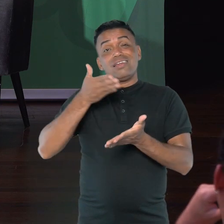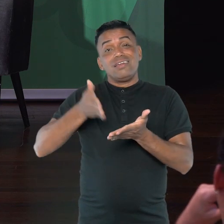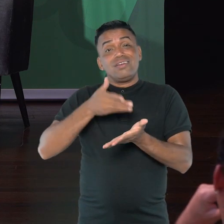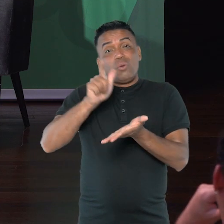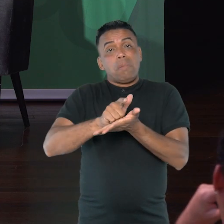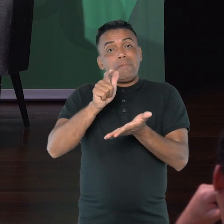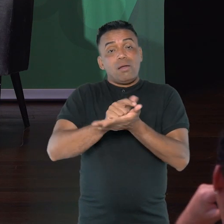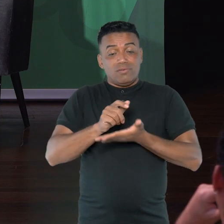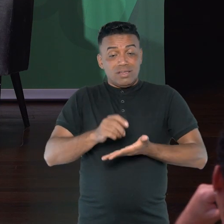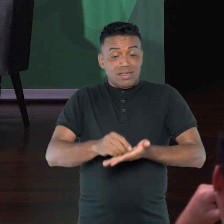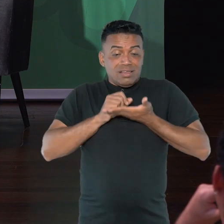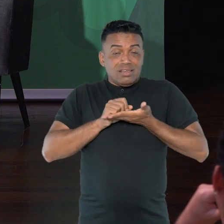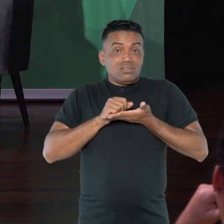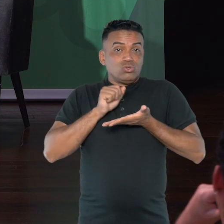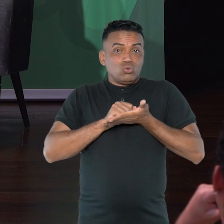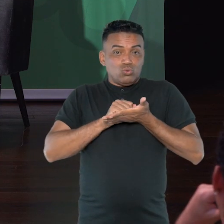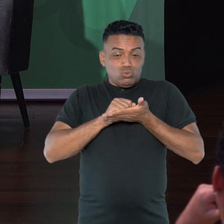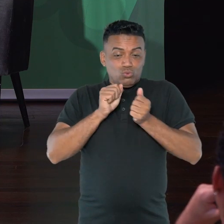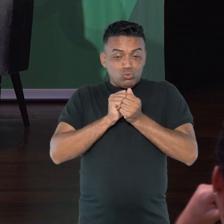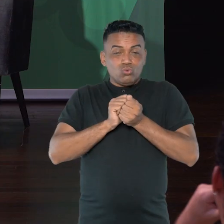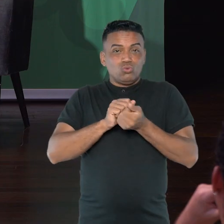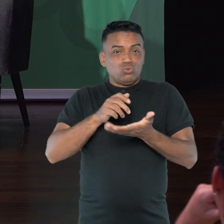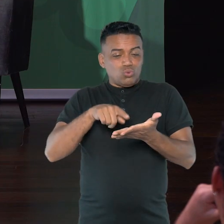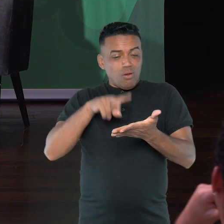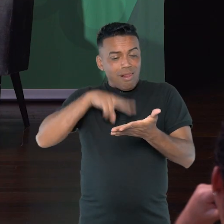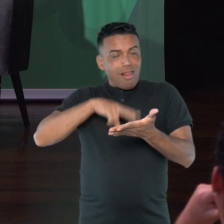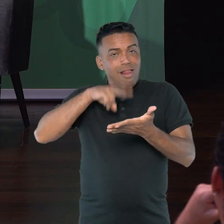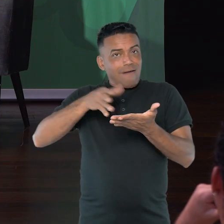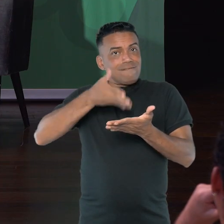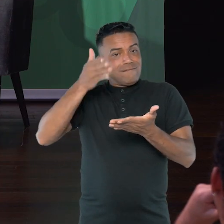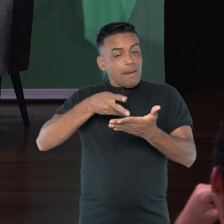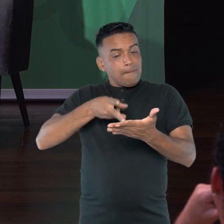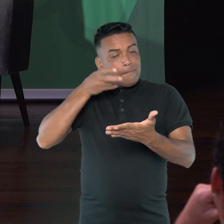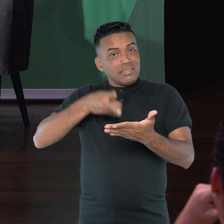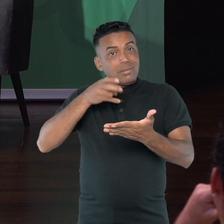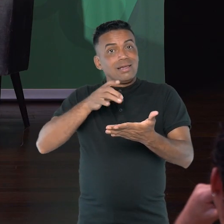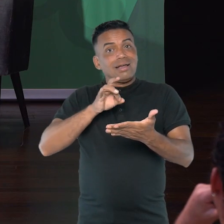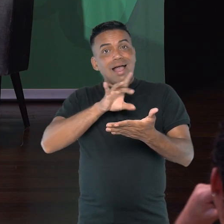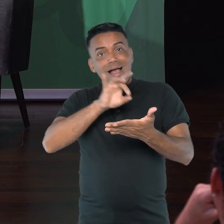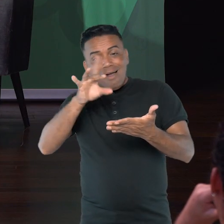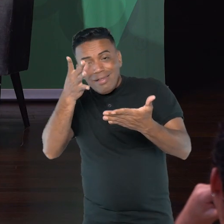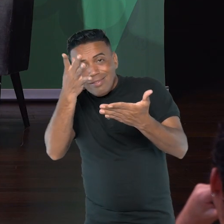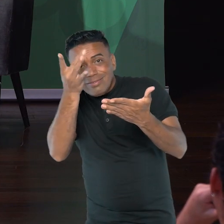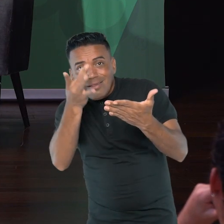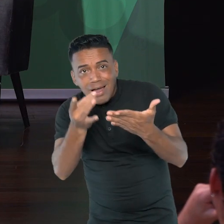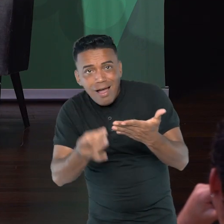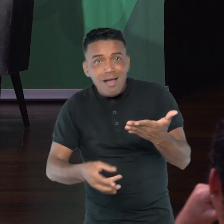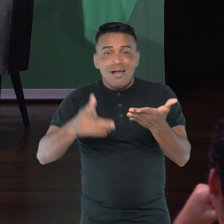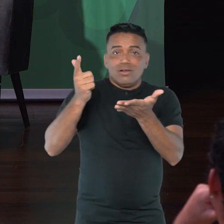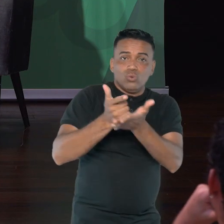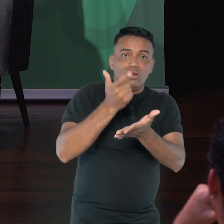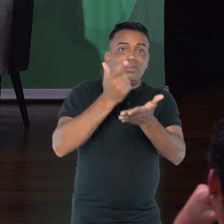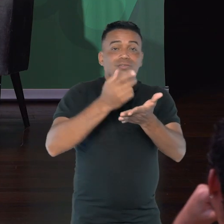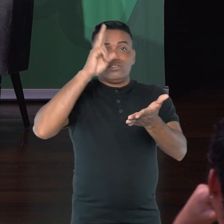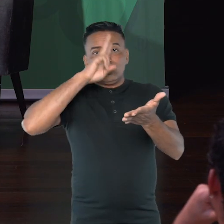você ficar com ele e agarrar nele, ficar agarrado com ele e perceber que cada canto do livro a história está